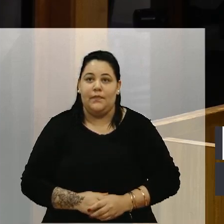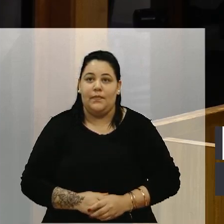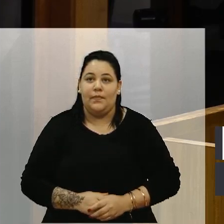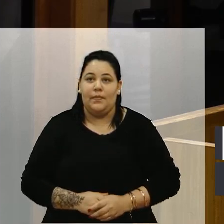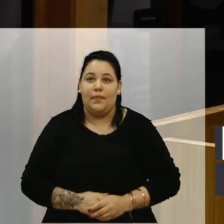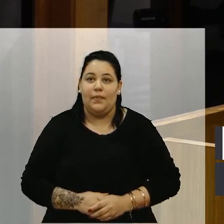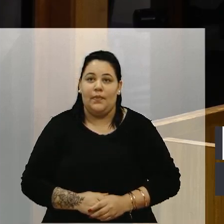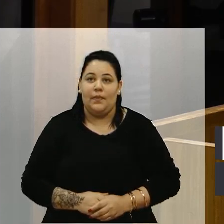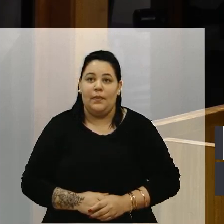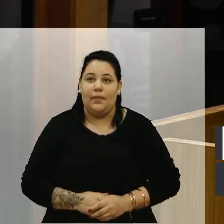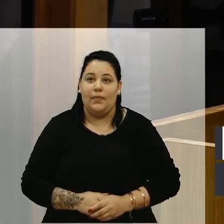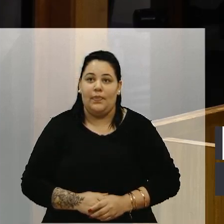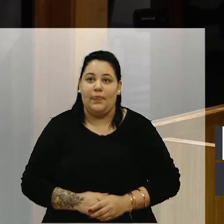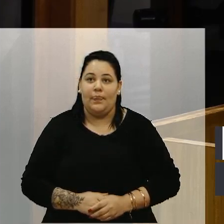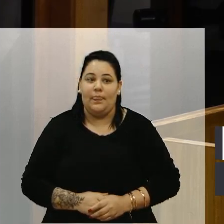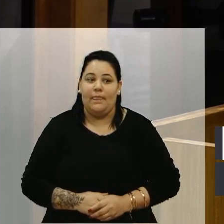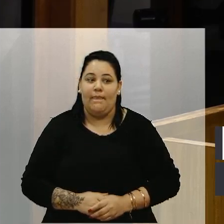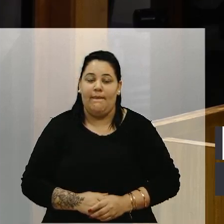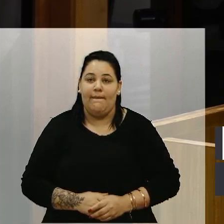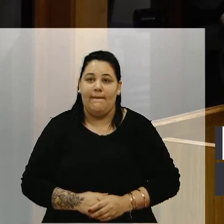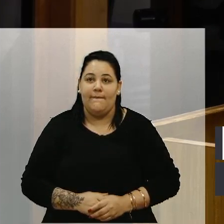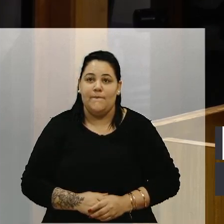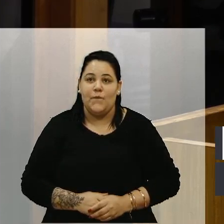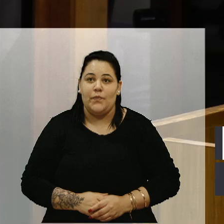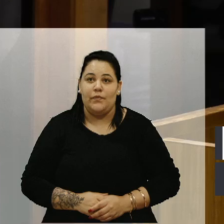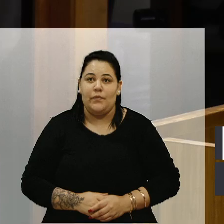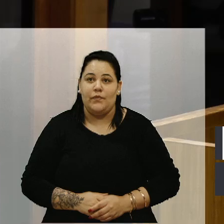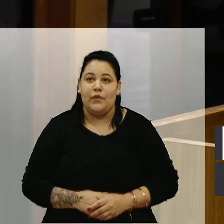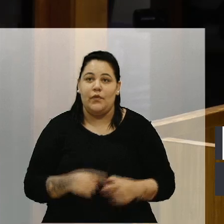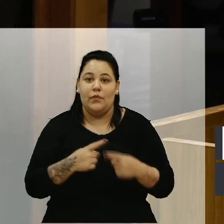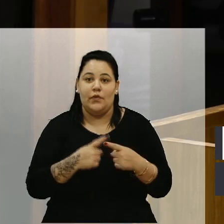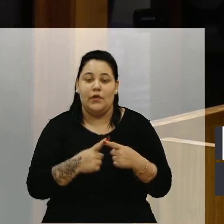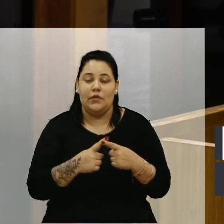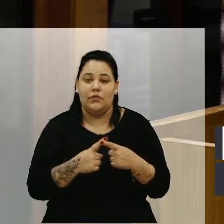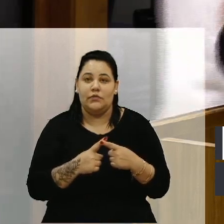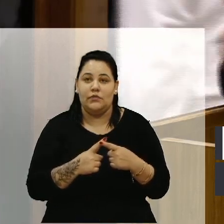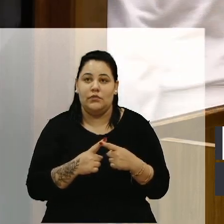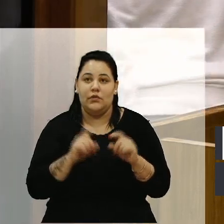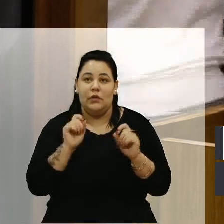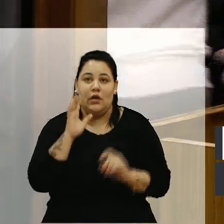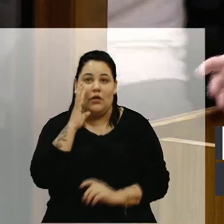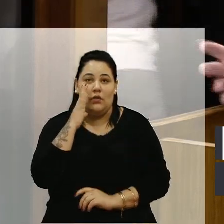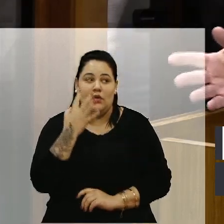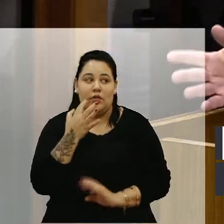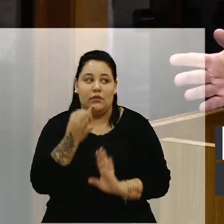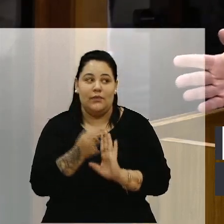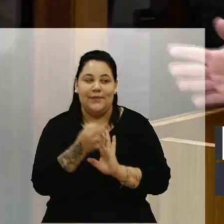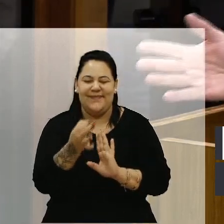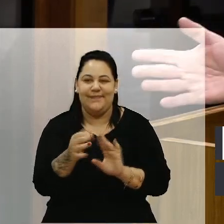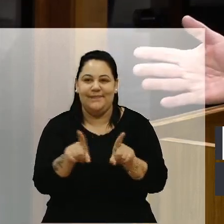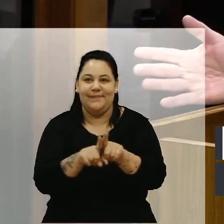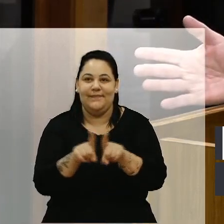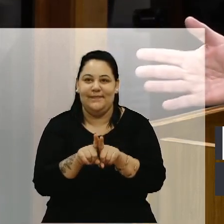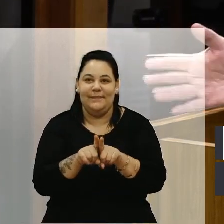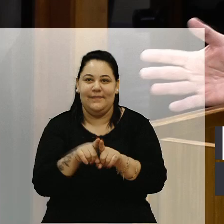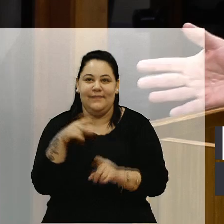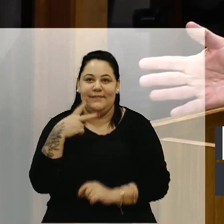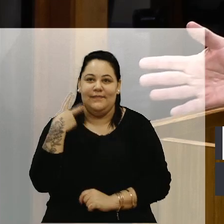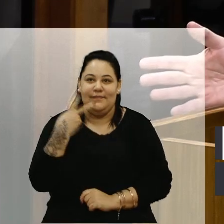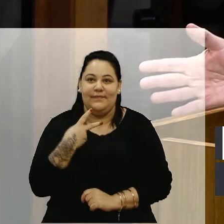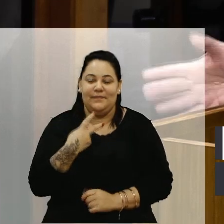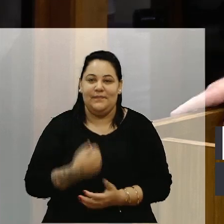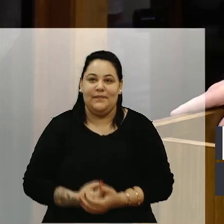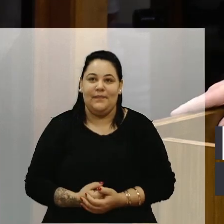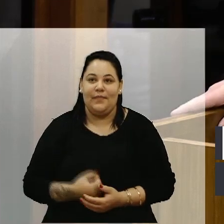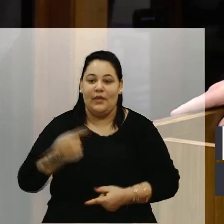vezes, gerar um debate ou até mesmo não se concordar com eventual posição de vereador ou não, o